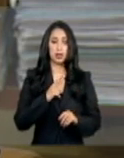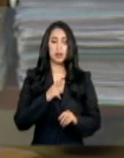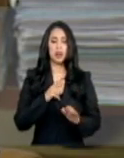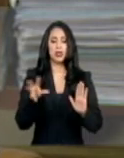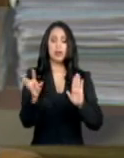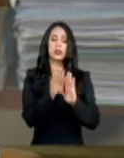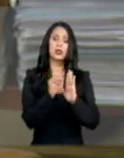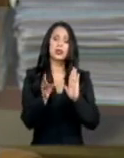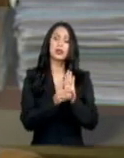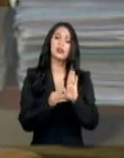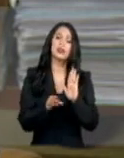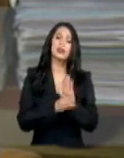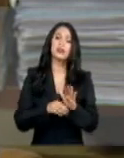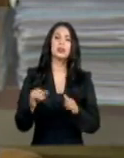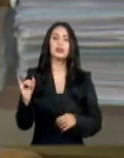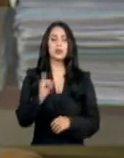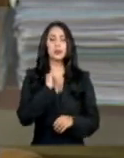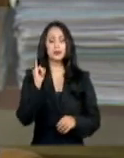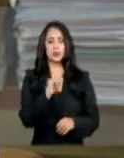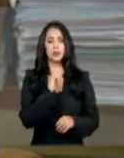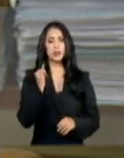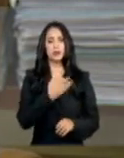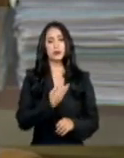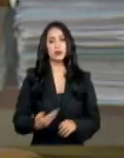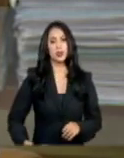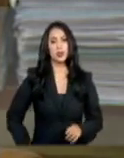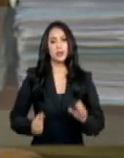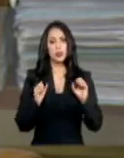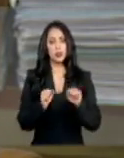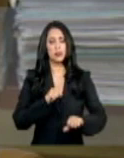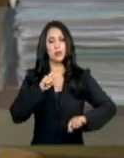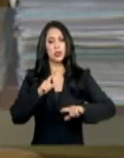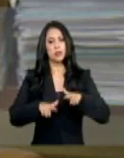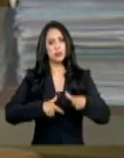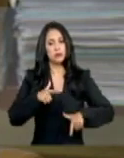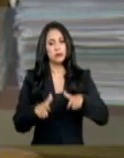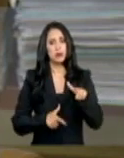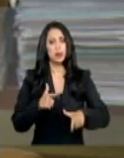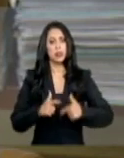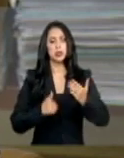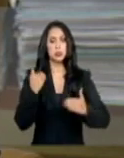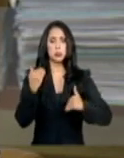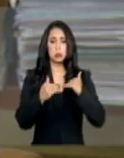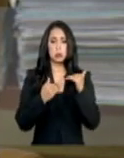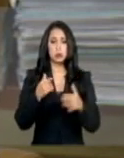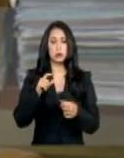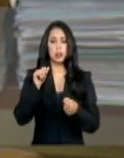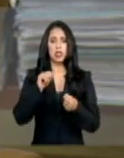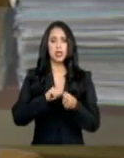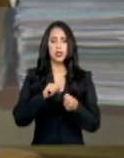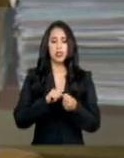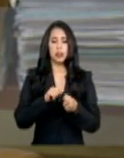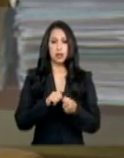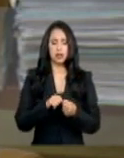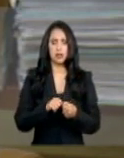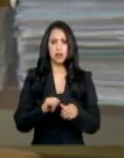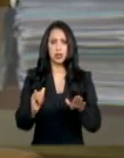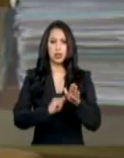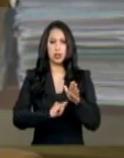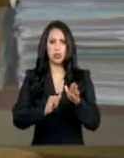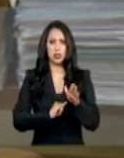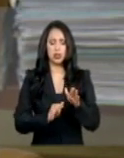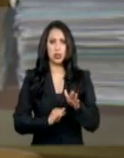essenciais para que o estado desenvolva regularmente suas atividades e realiza os fins institucionais a xxi haja